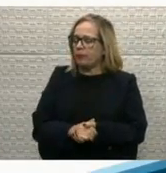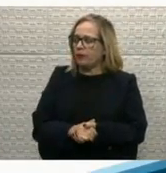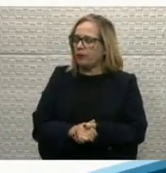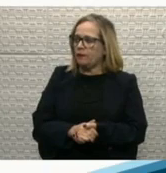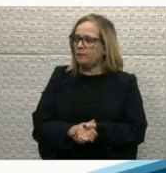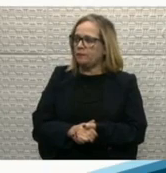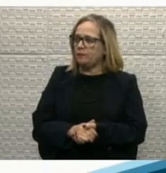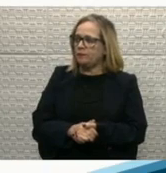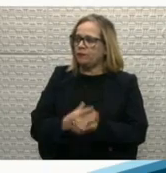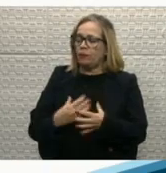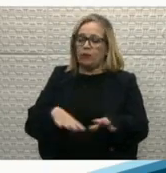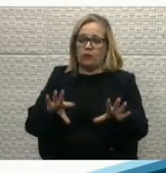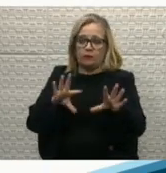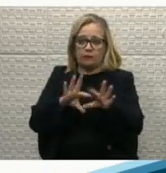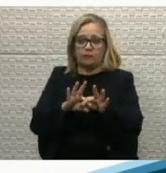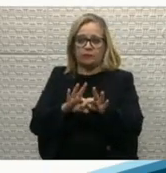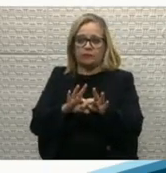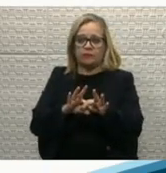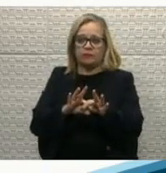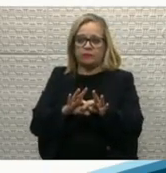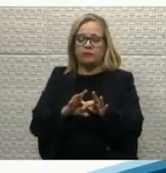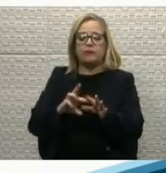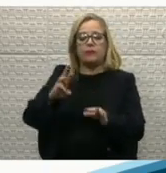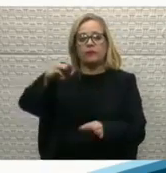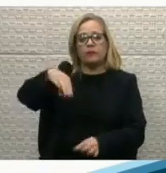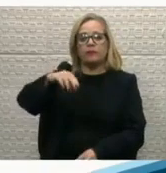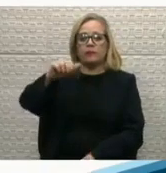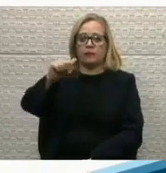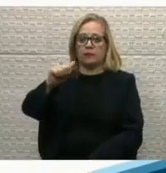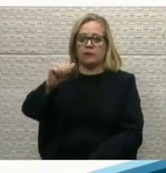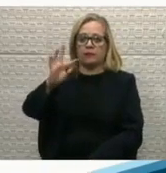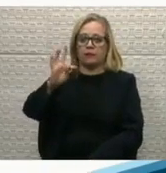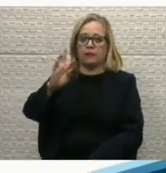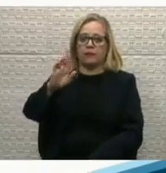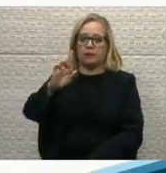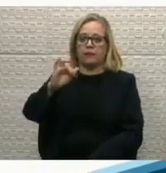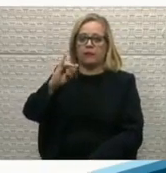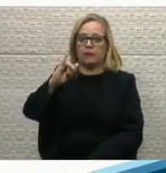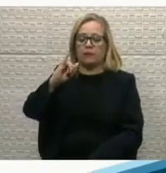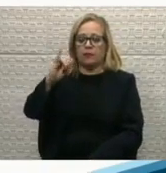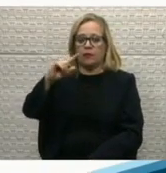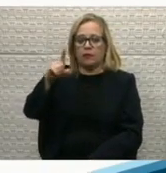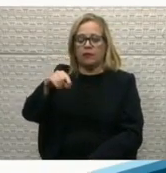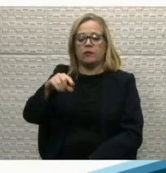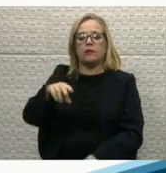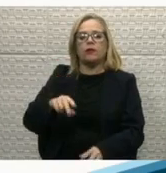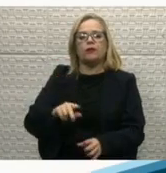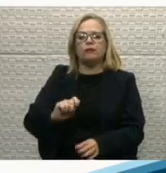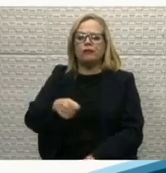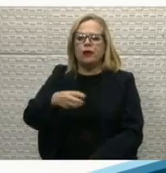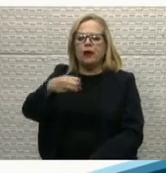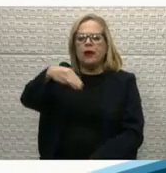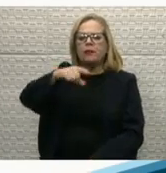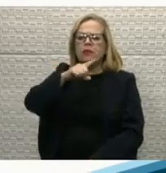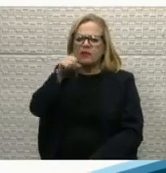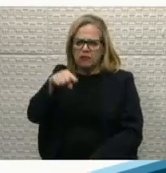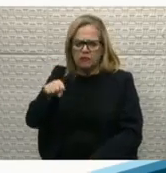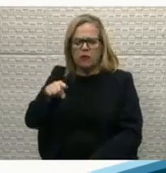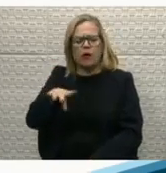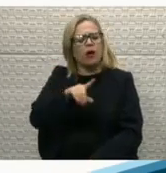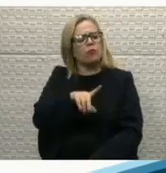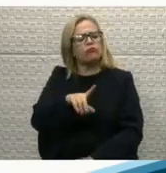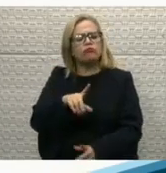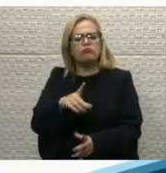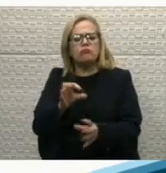autovetores associados a matrizes, porque eu sei que toda matriz define uma transformação e a cada matriz eu construo